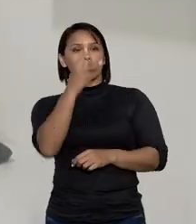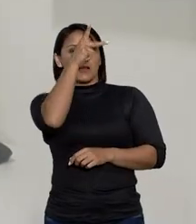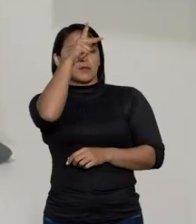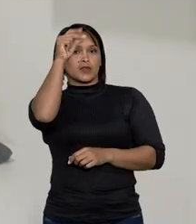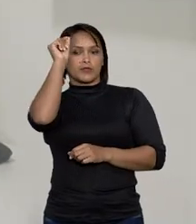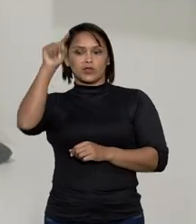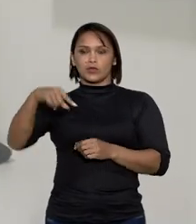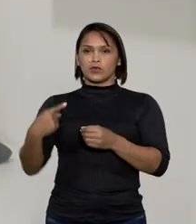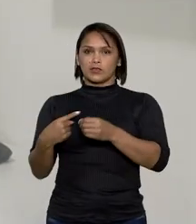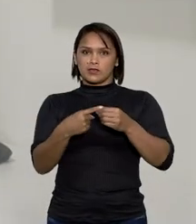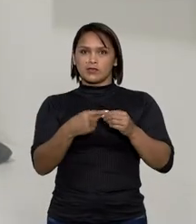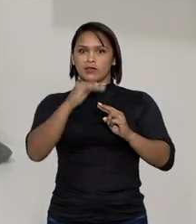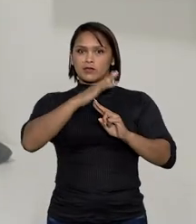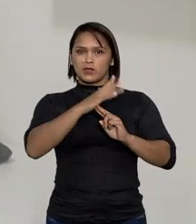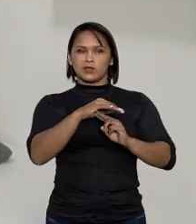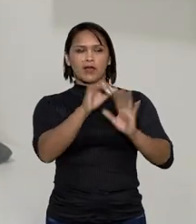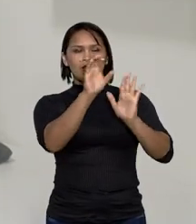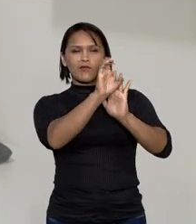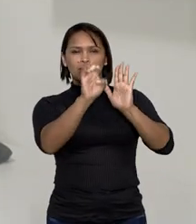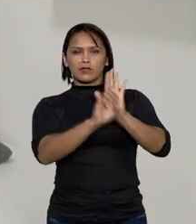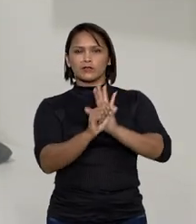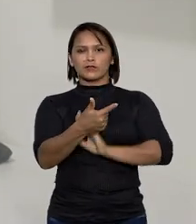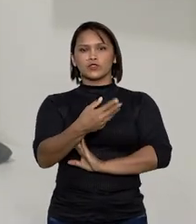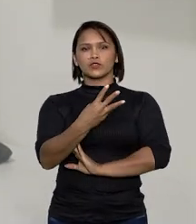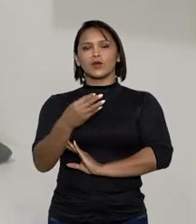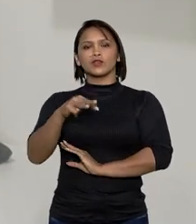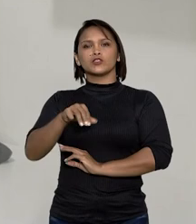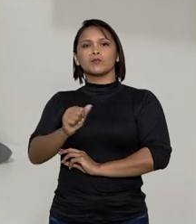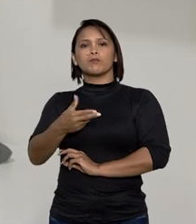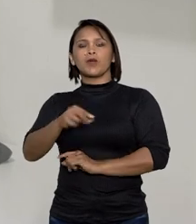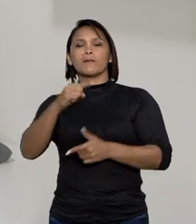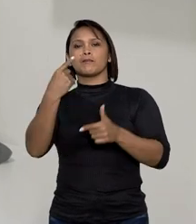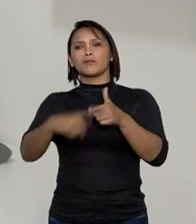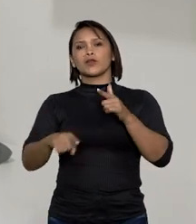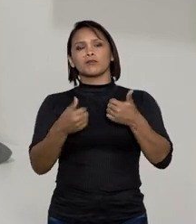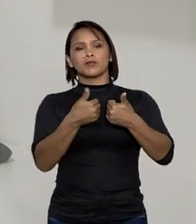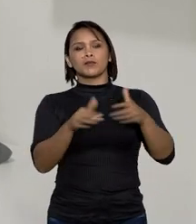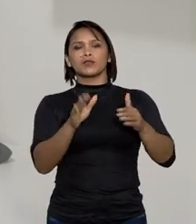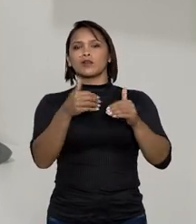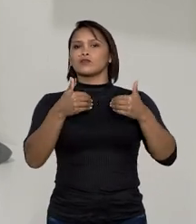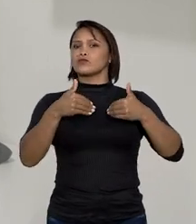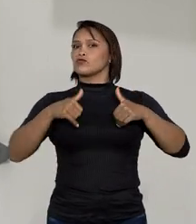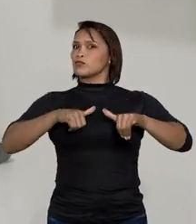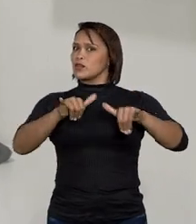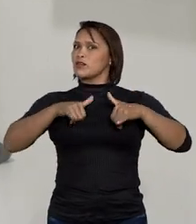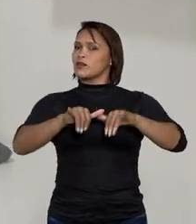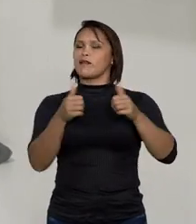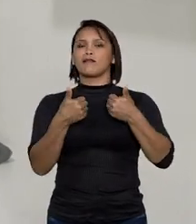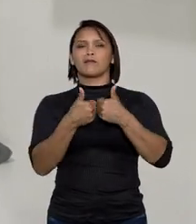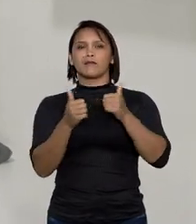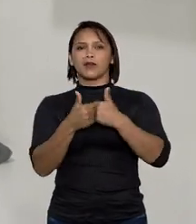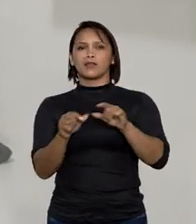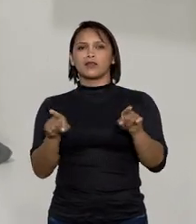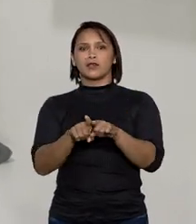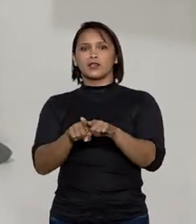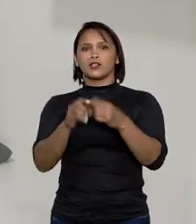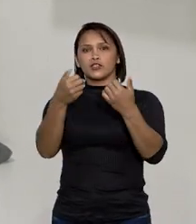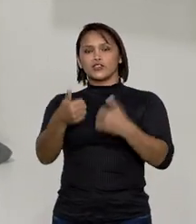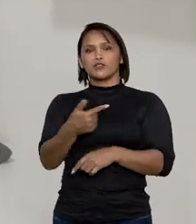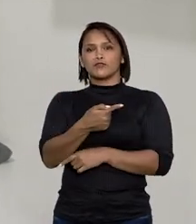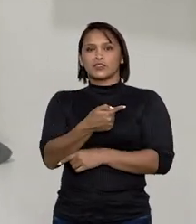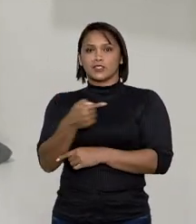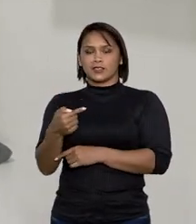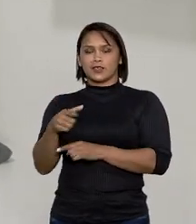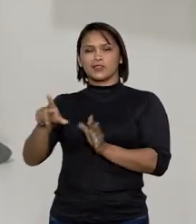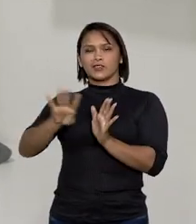prefeitura de Campo Mourão editon decreto no dia 24 de Maio para proibir a abertura de mercados Supermercados e padarias de